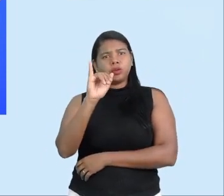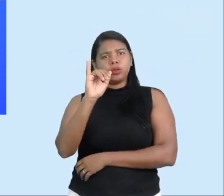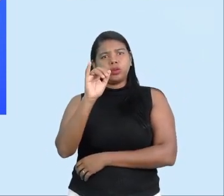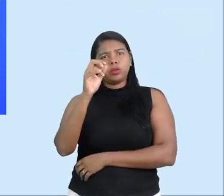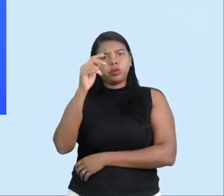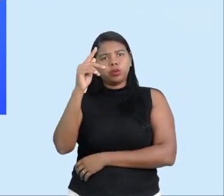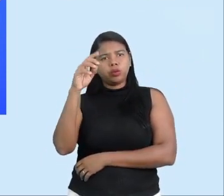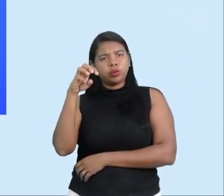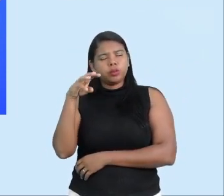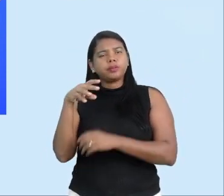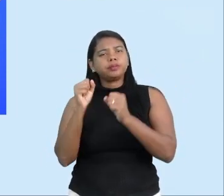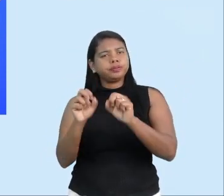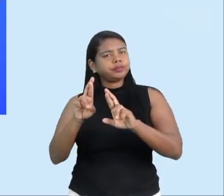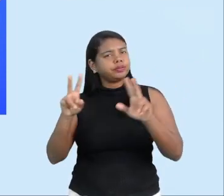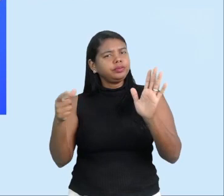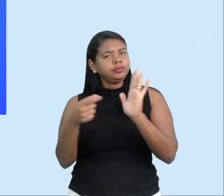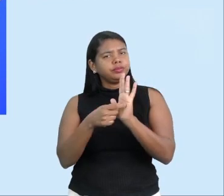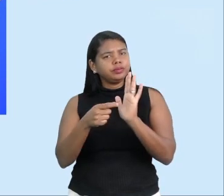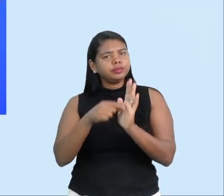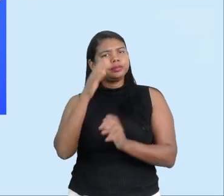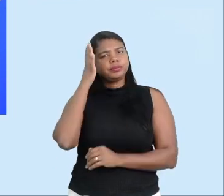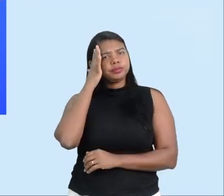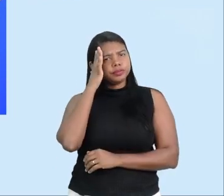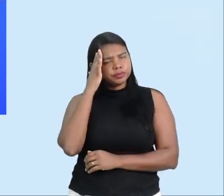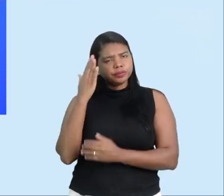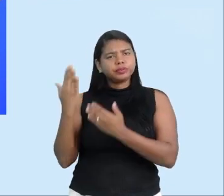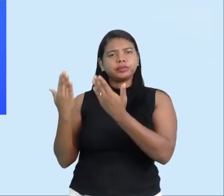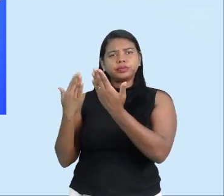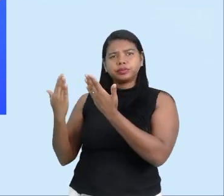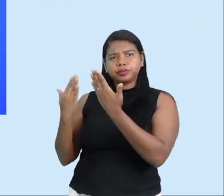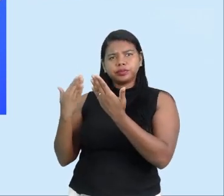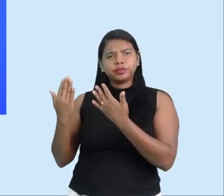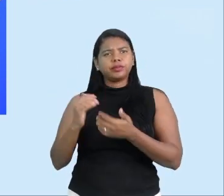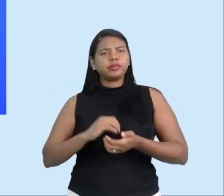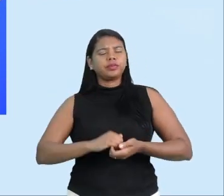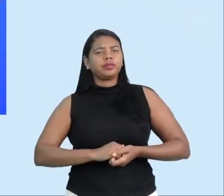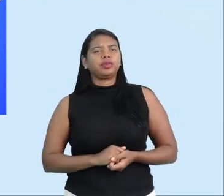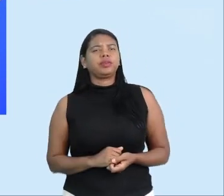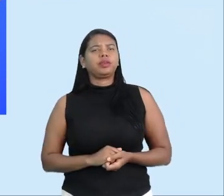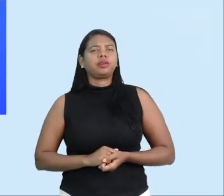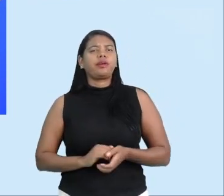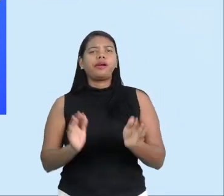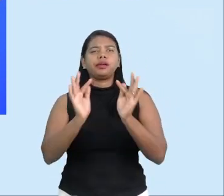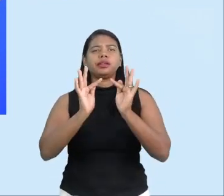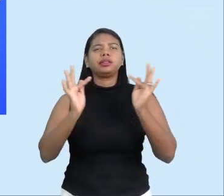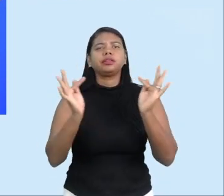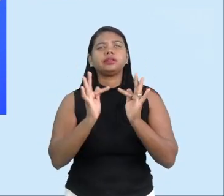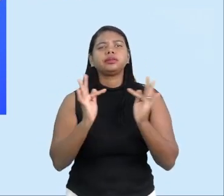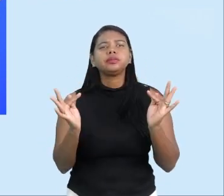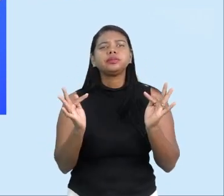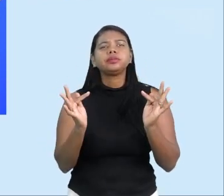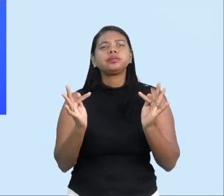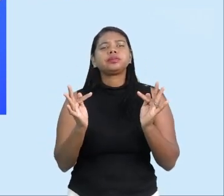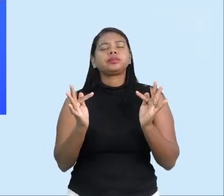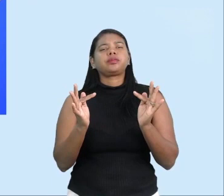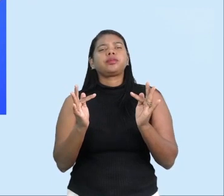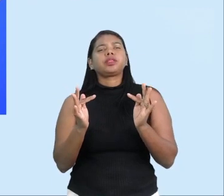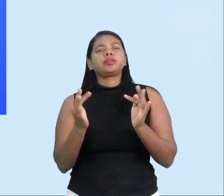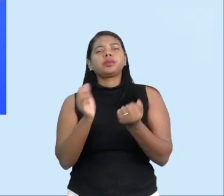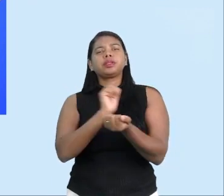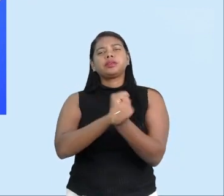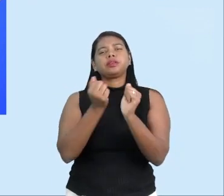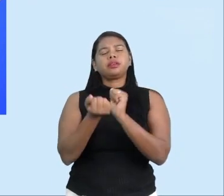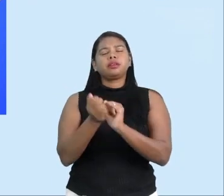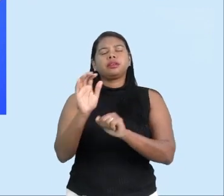de maneiras diversas. Mas eu aconselho você a usar sempre as ferramentas simples. À medida que você vai pegando habilidade, aí